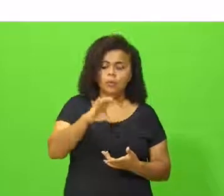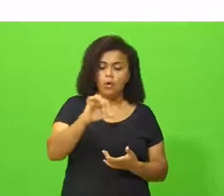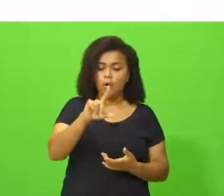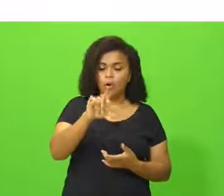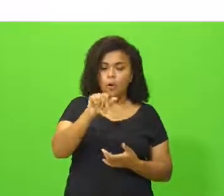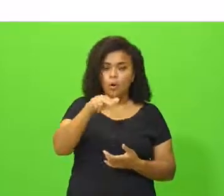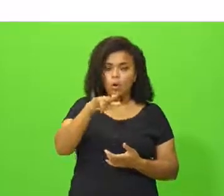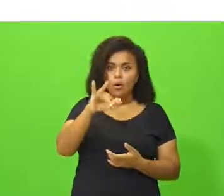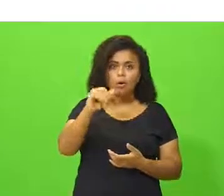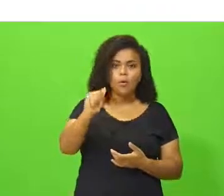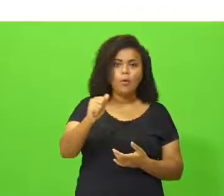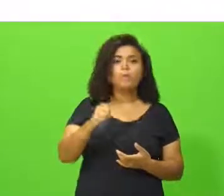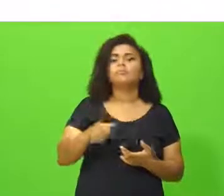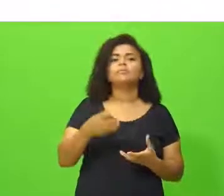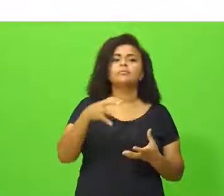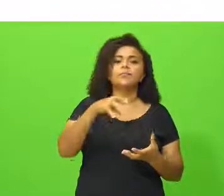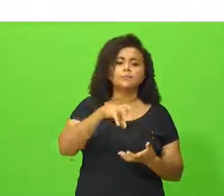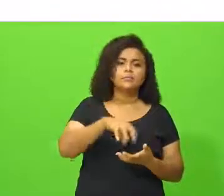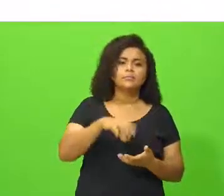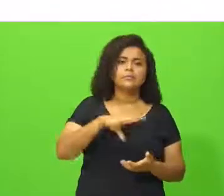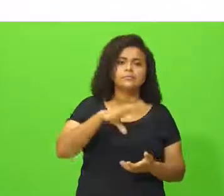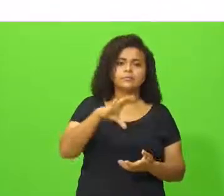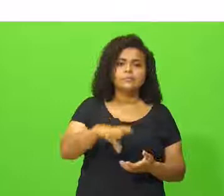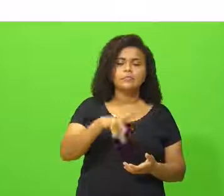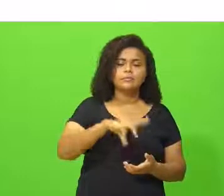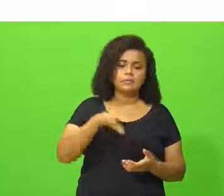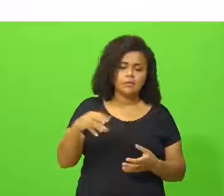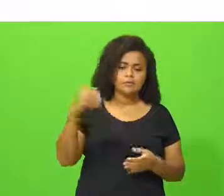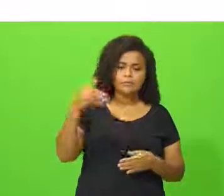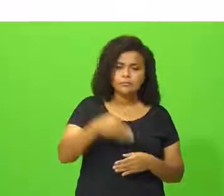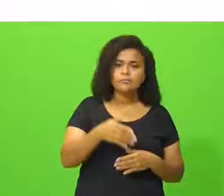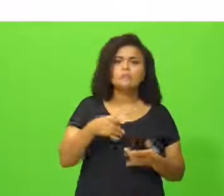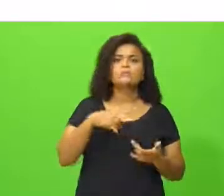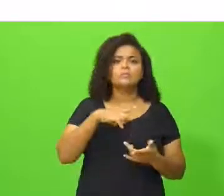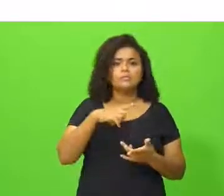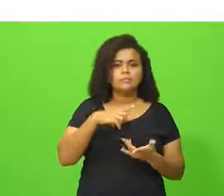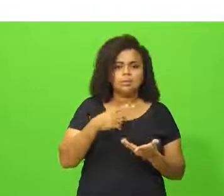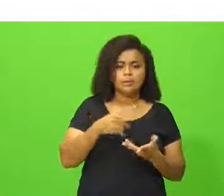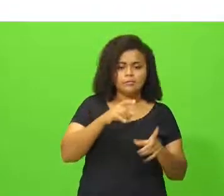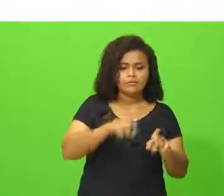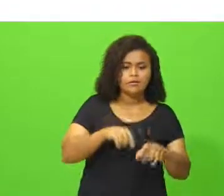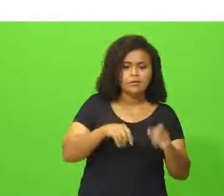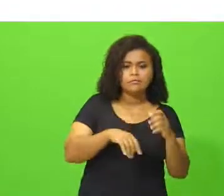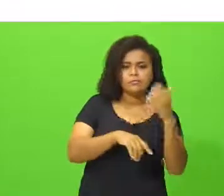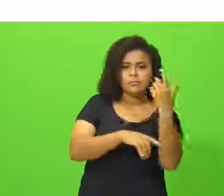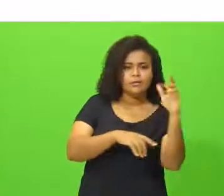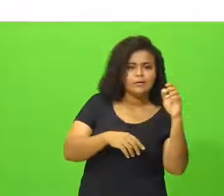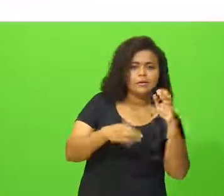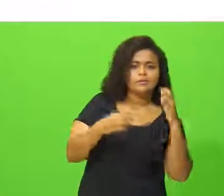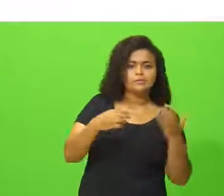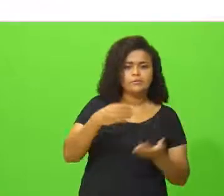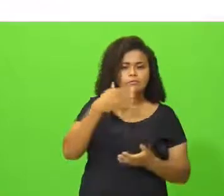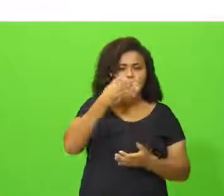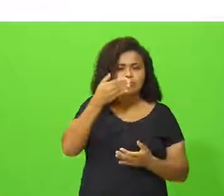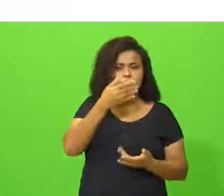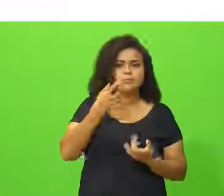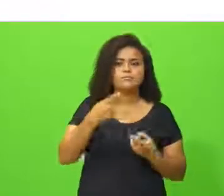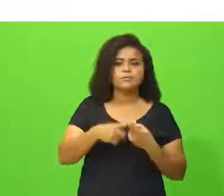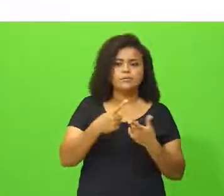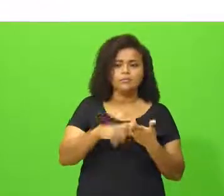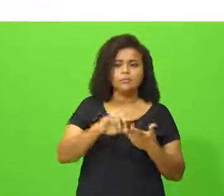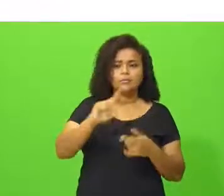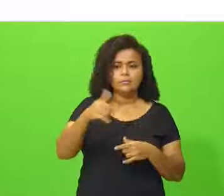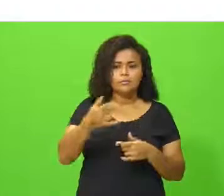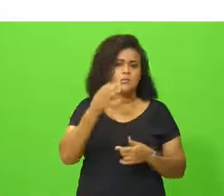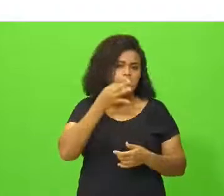explorar cada vez mais as riquezas existentes, passando inicialmente pela cana-de-açúcar até chegar nos diversos ciclos do ouro, a café e o